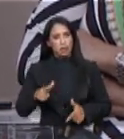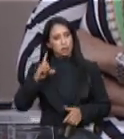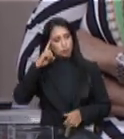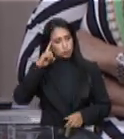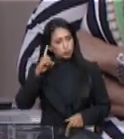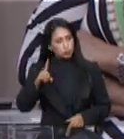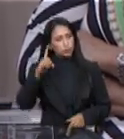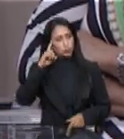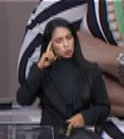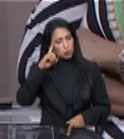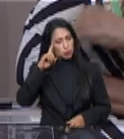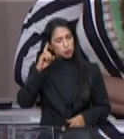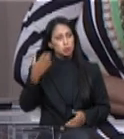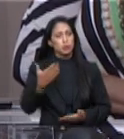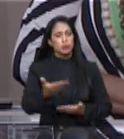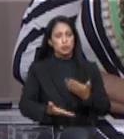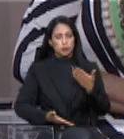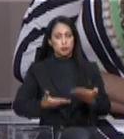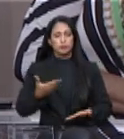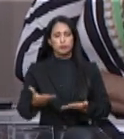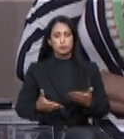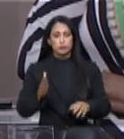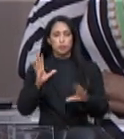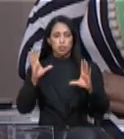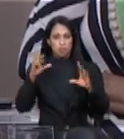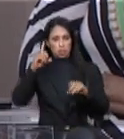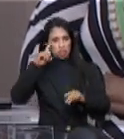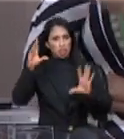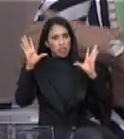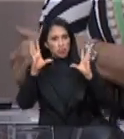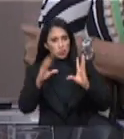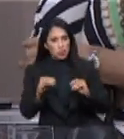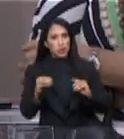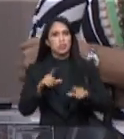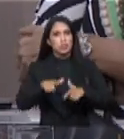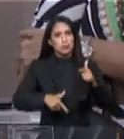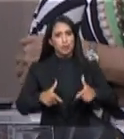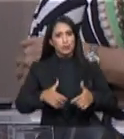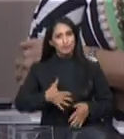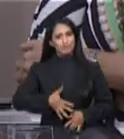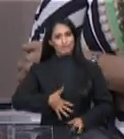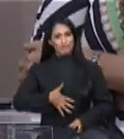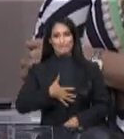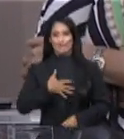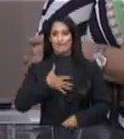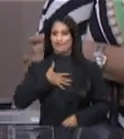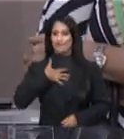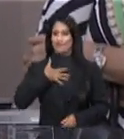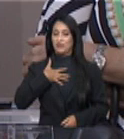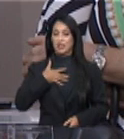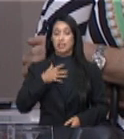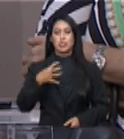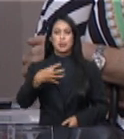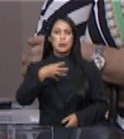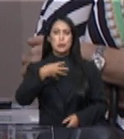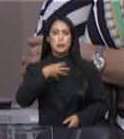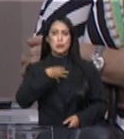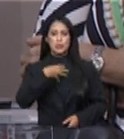para a realização desse momento que tanto nos orgulha, é com sensação de